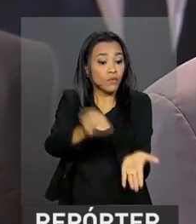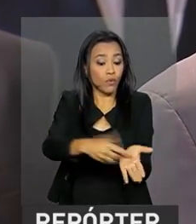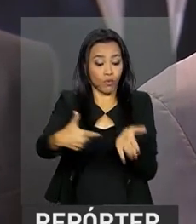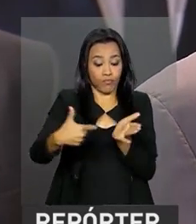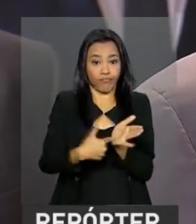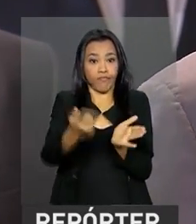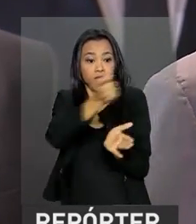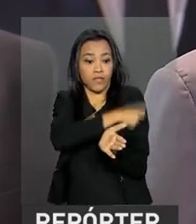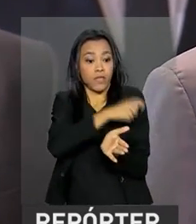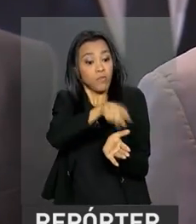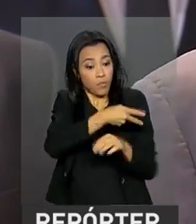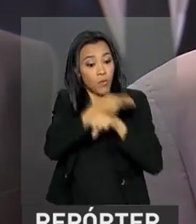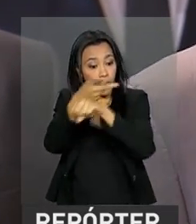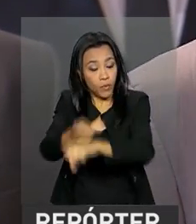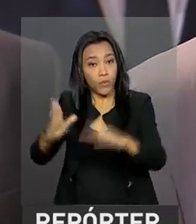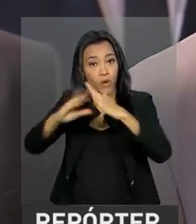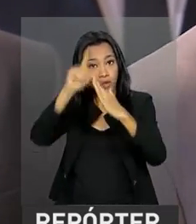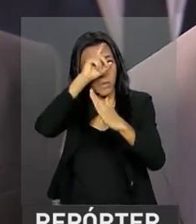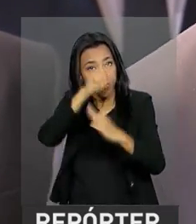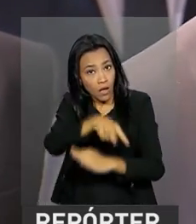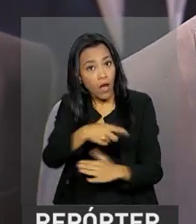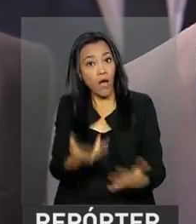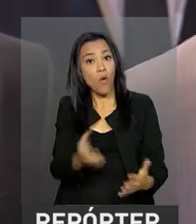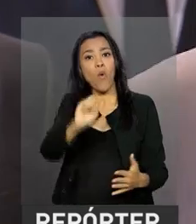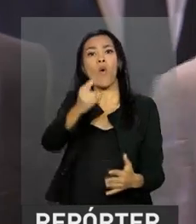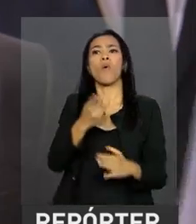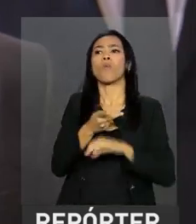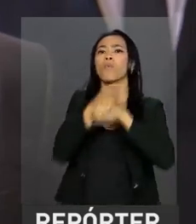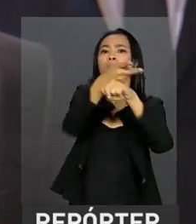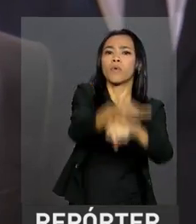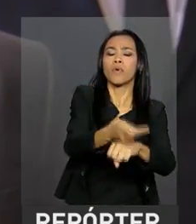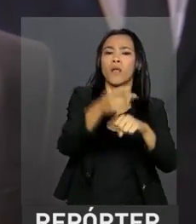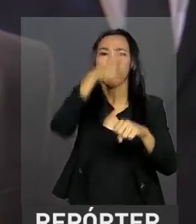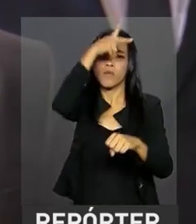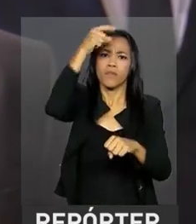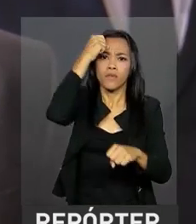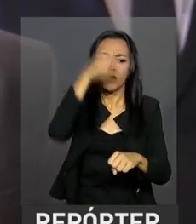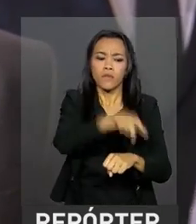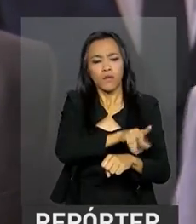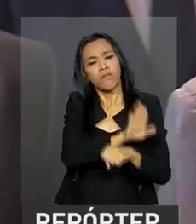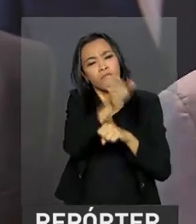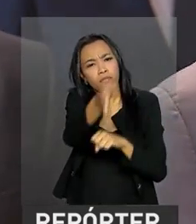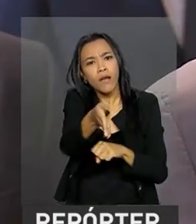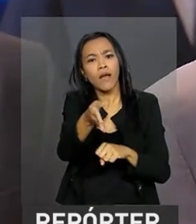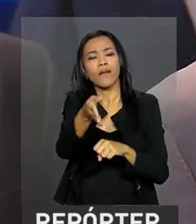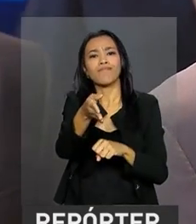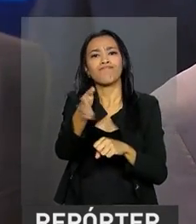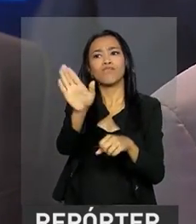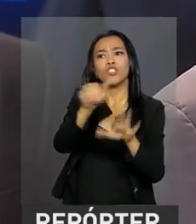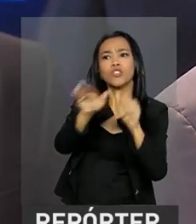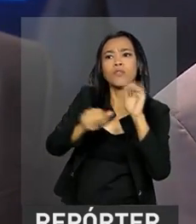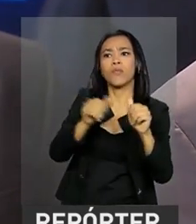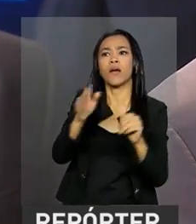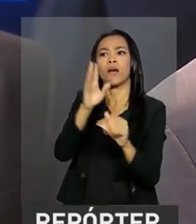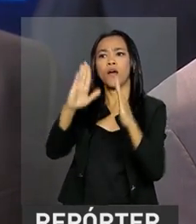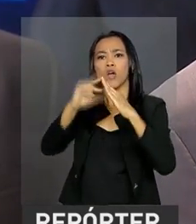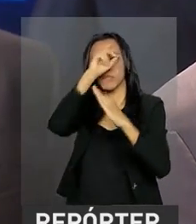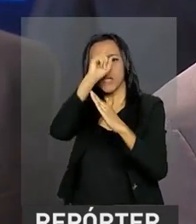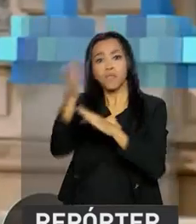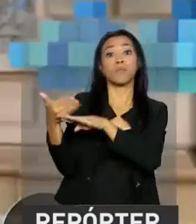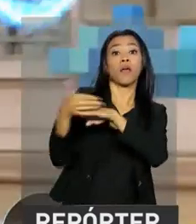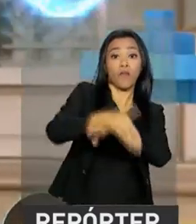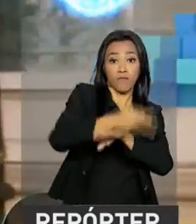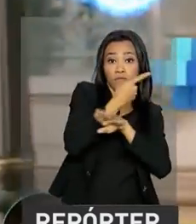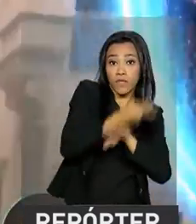vacina procure o posto de saúde ou quem sabe lá na prefeitura articular para que a saúde vá lá dentro da escola também garantir o direito dessas